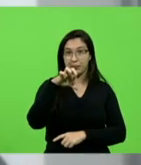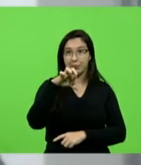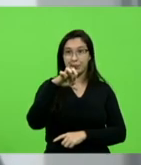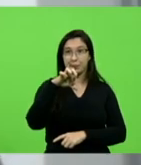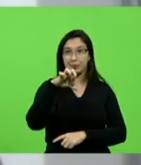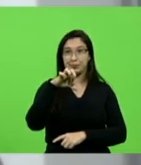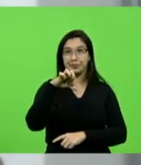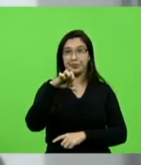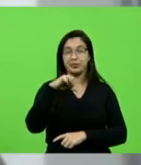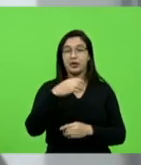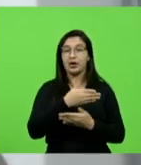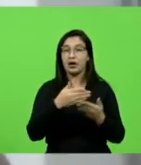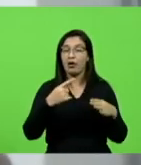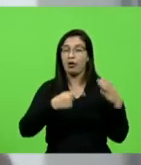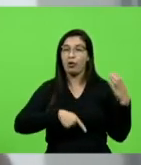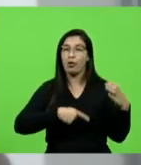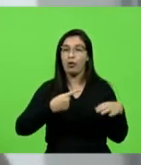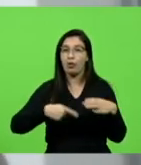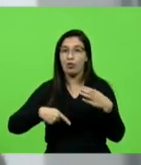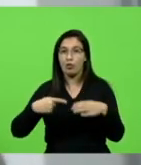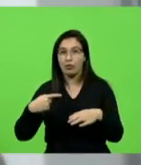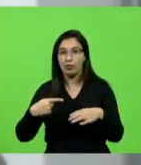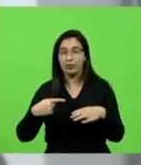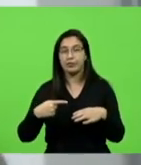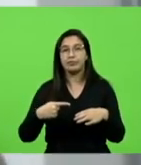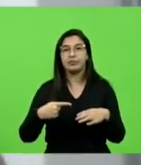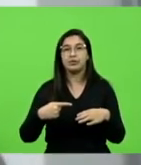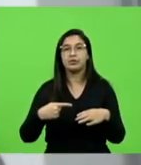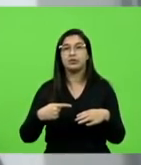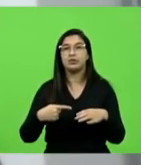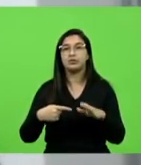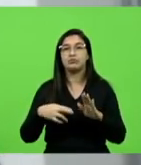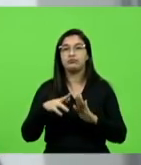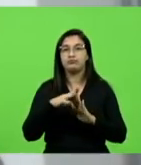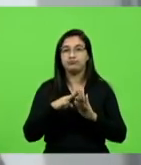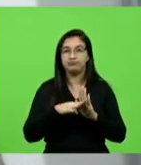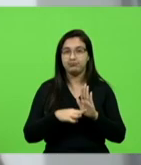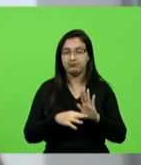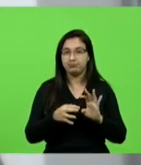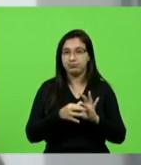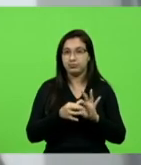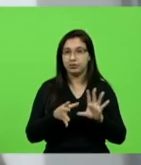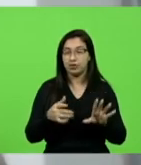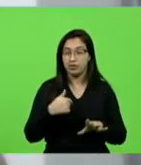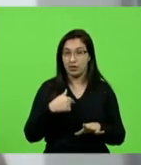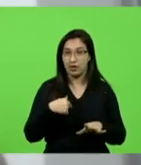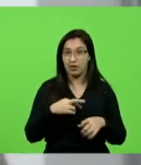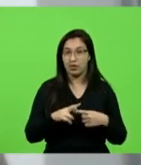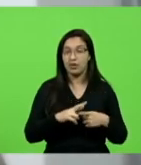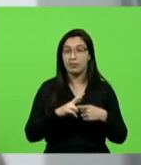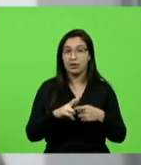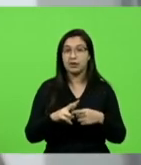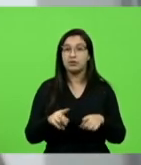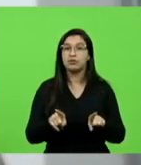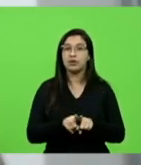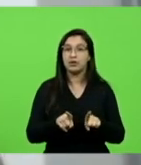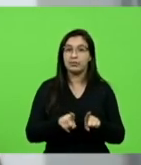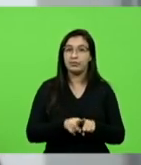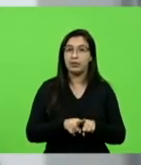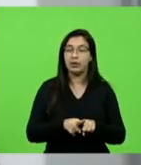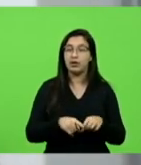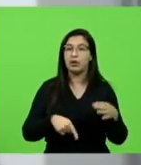as comissões de normas que eu represento e a comissão de